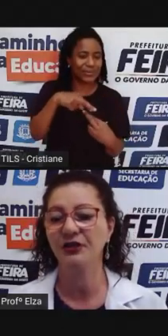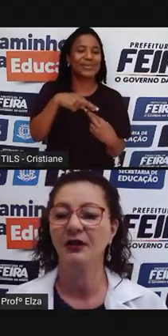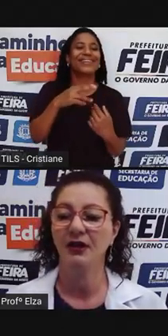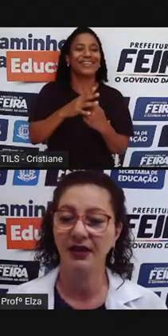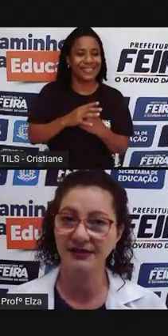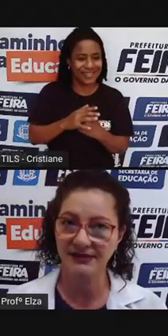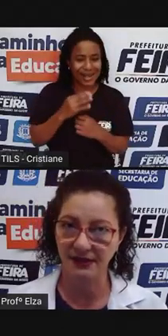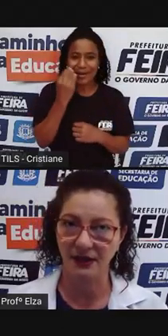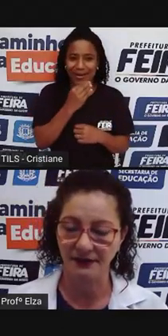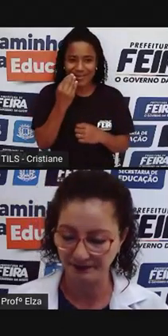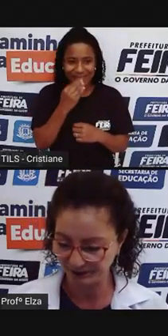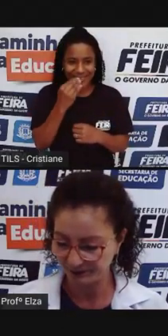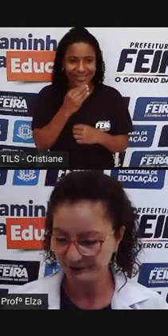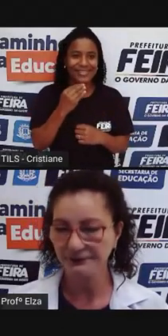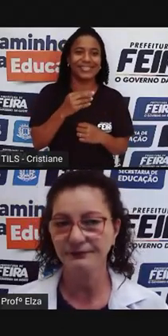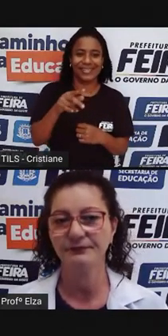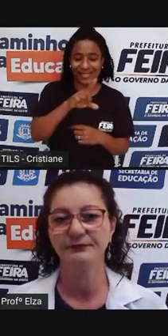reaproveite e recicle.